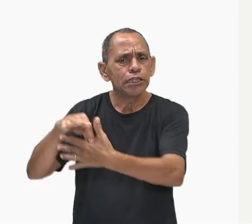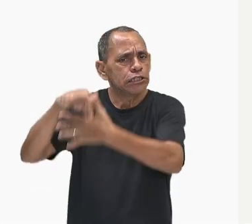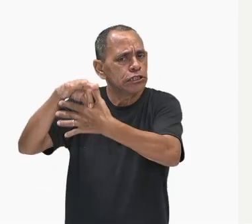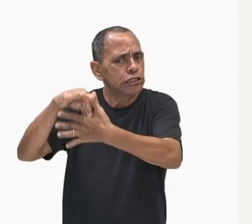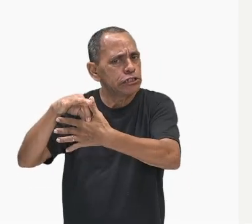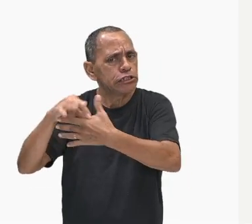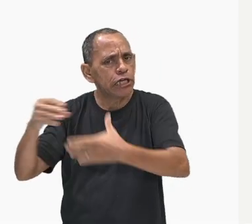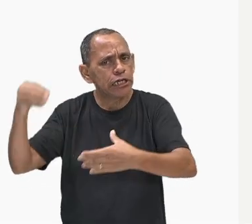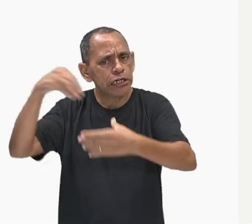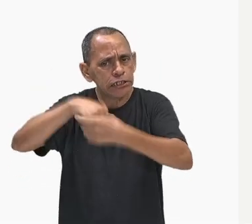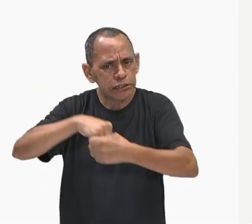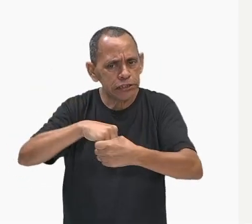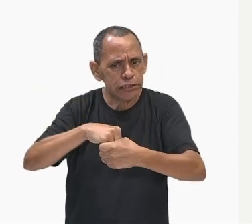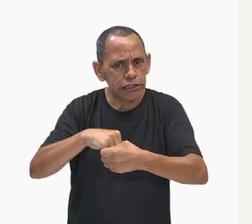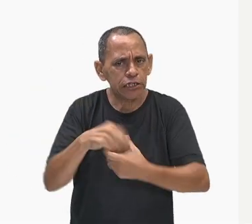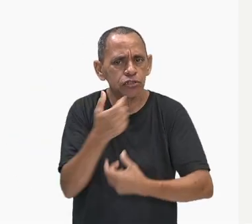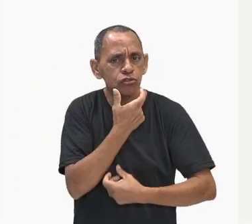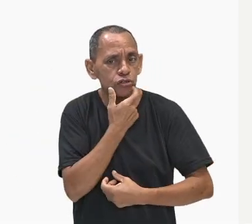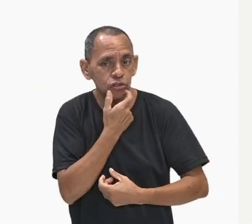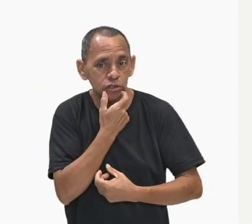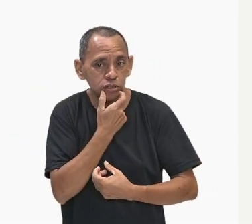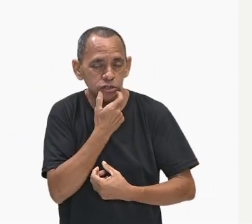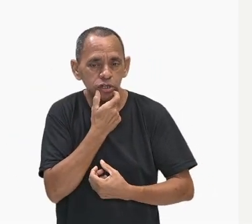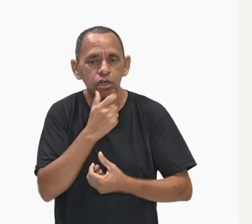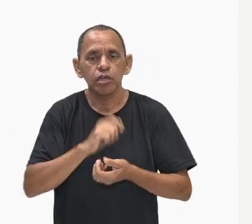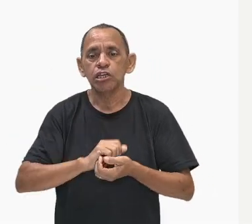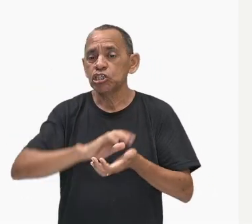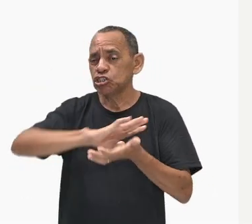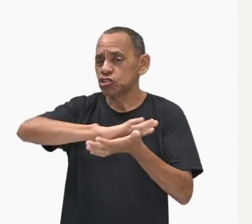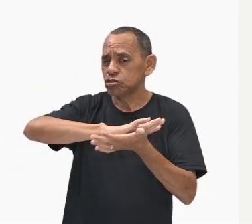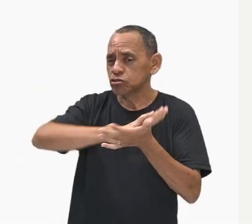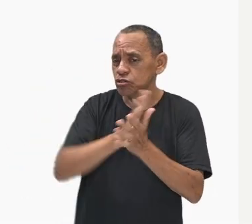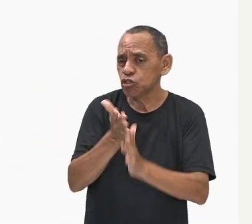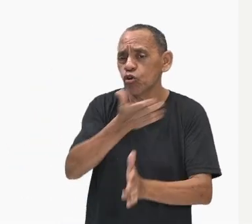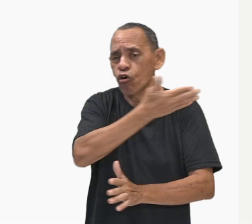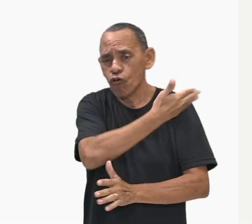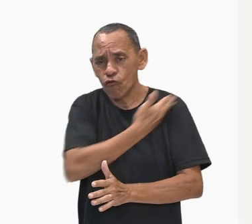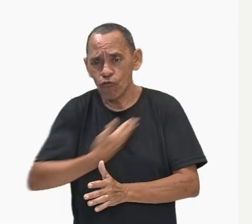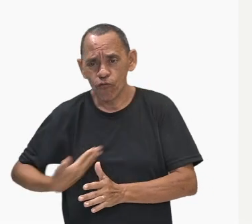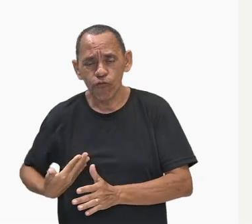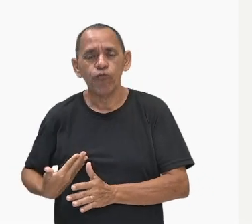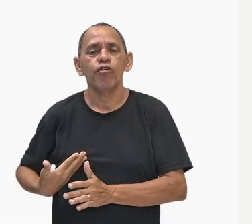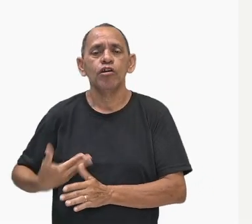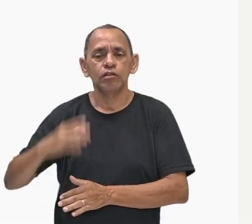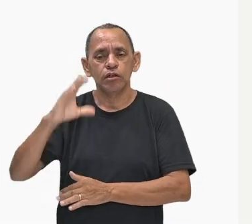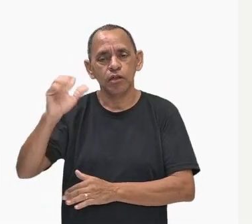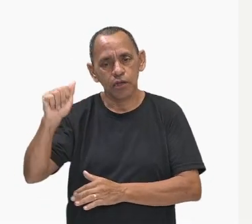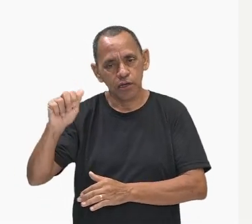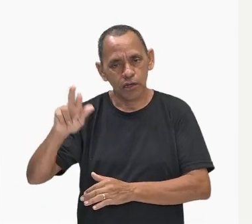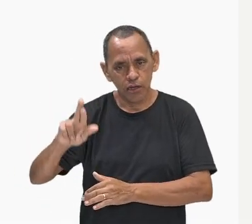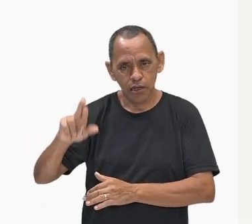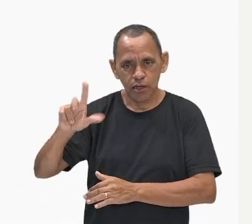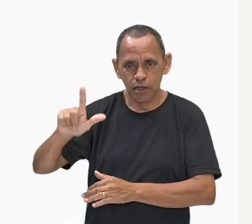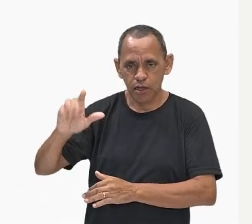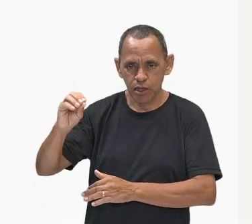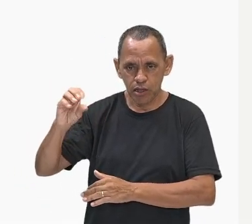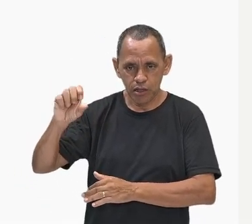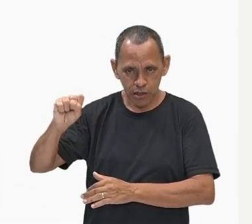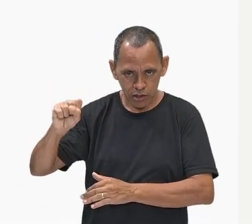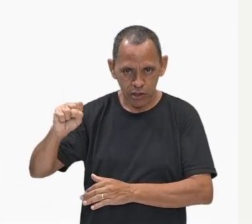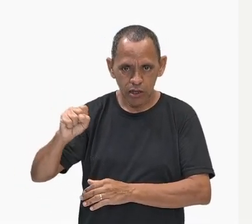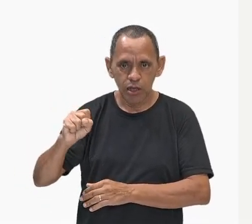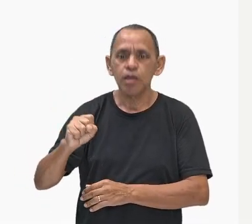se conseguiu derrubar o governo de Carlos I, a figura mais influente então na